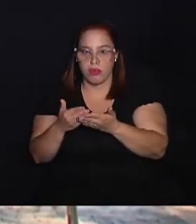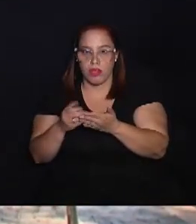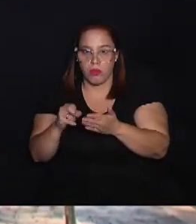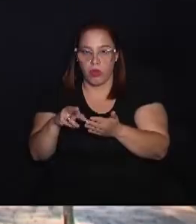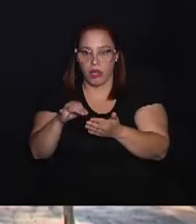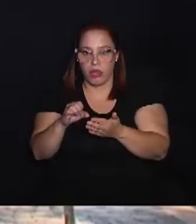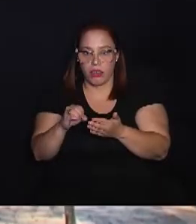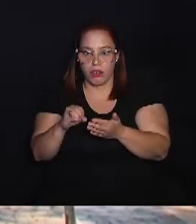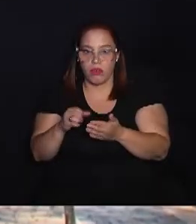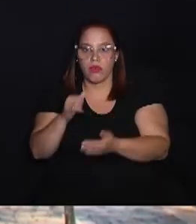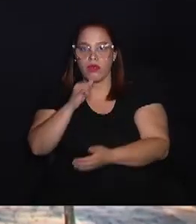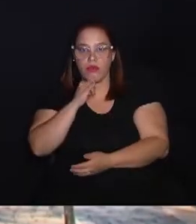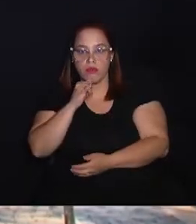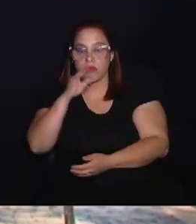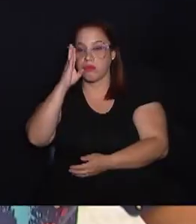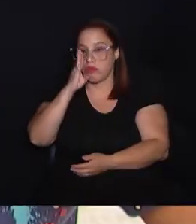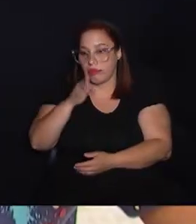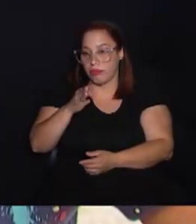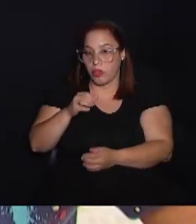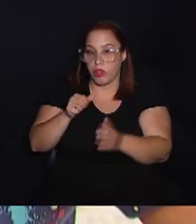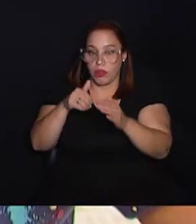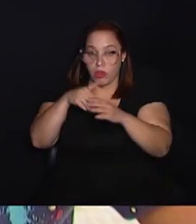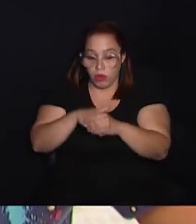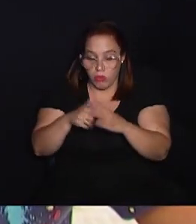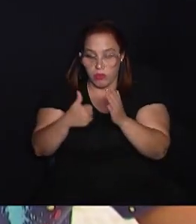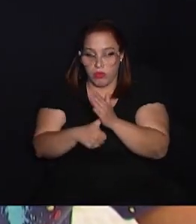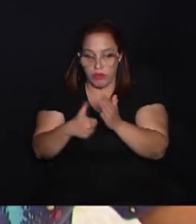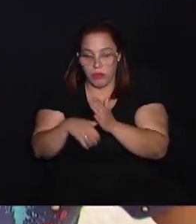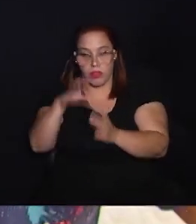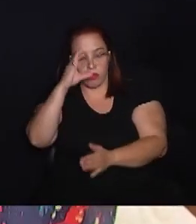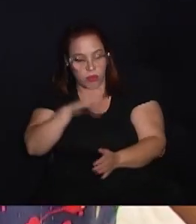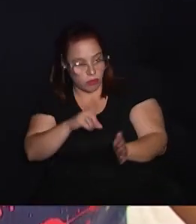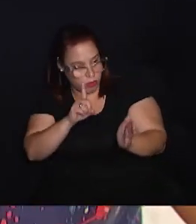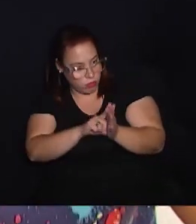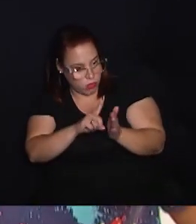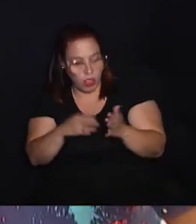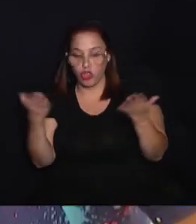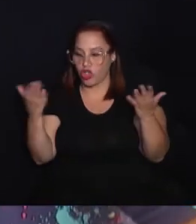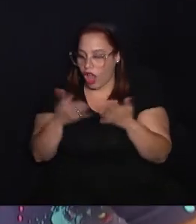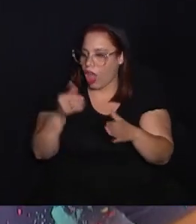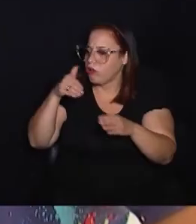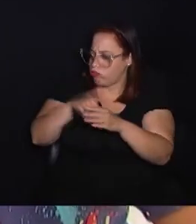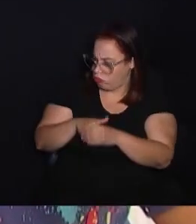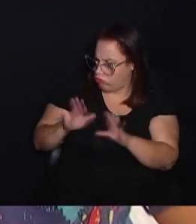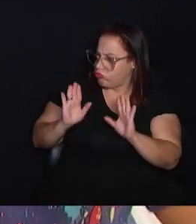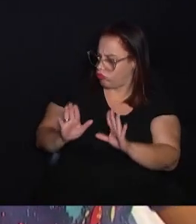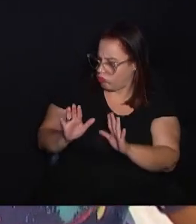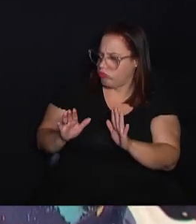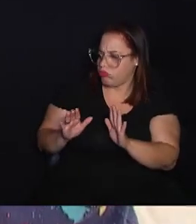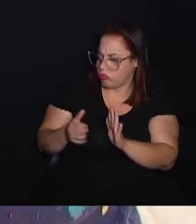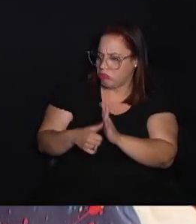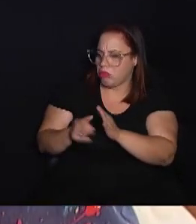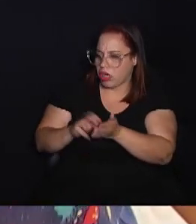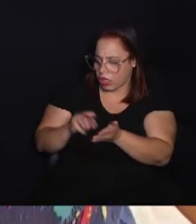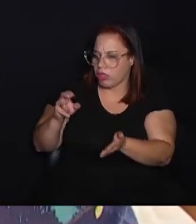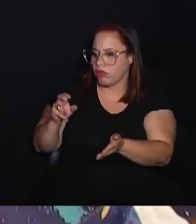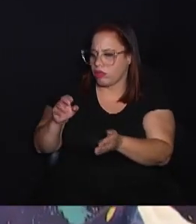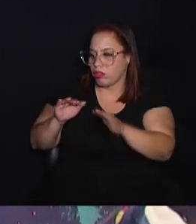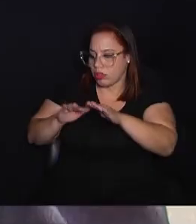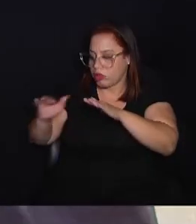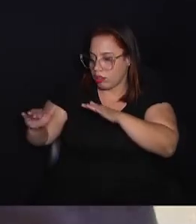seu público, busque, traga o candidato e o seu eleitor e não faça uma bagunça